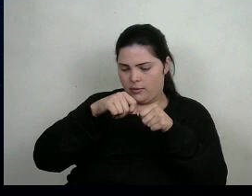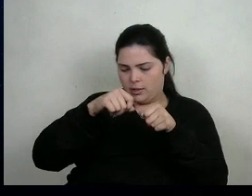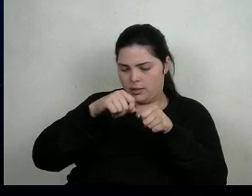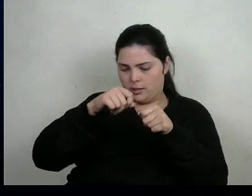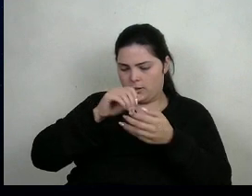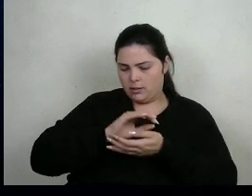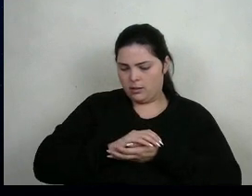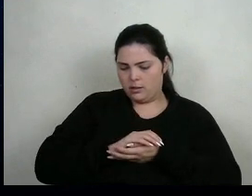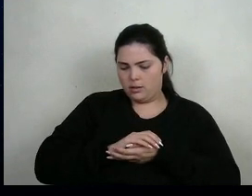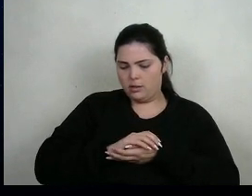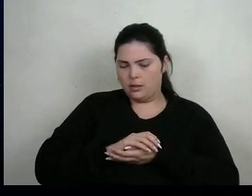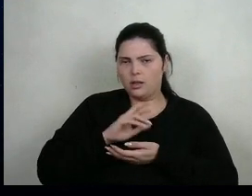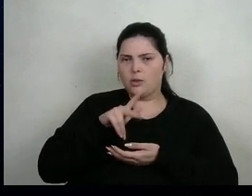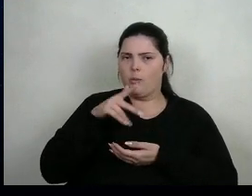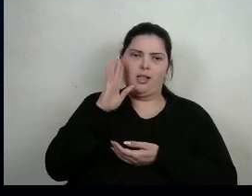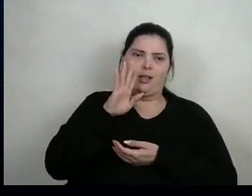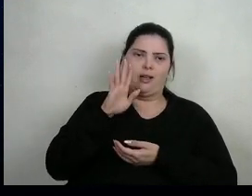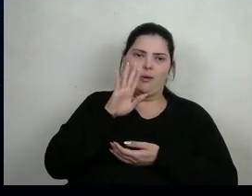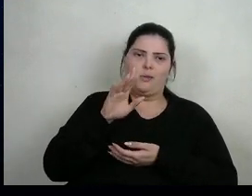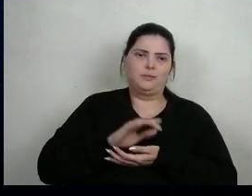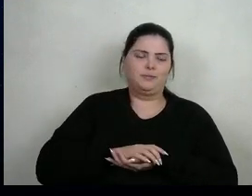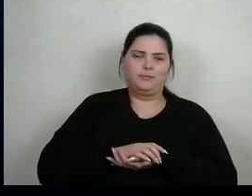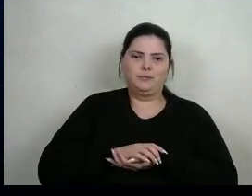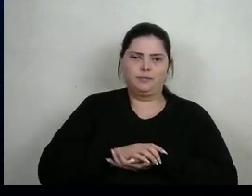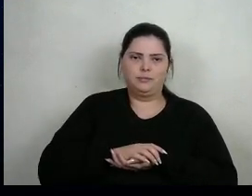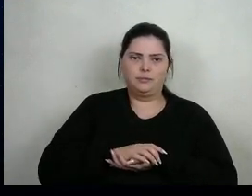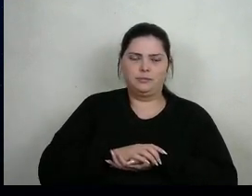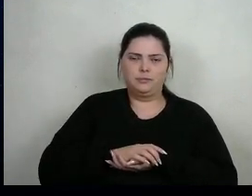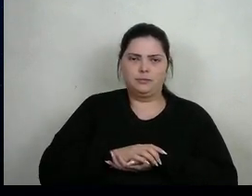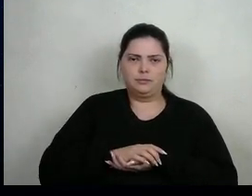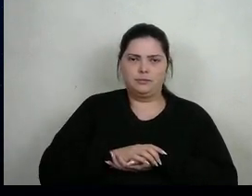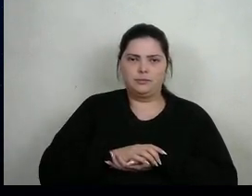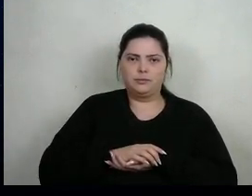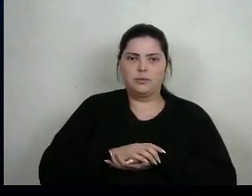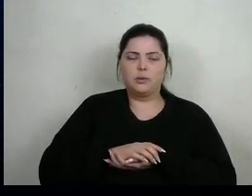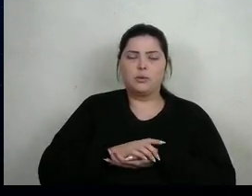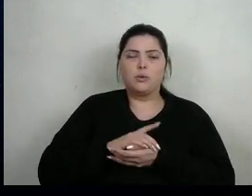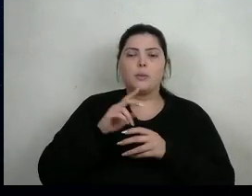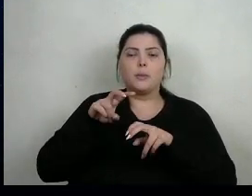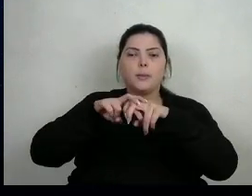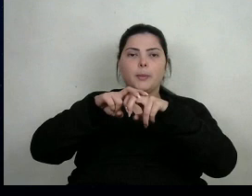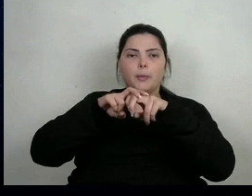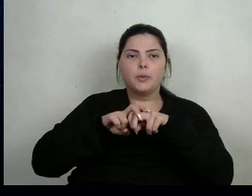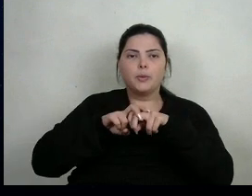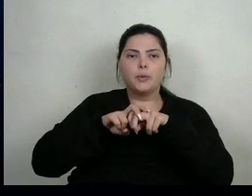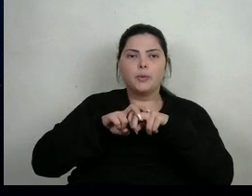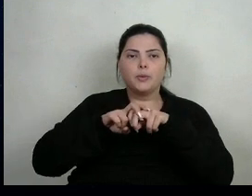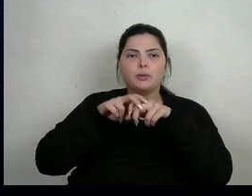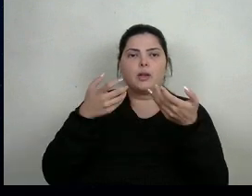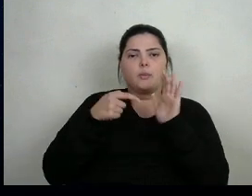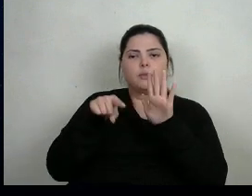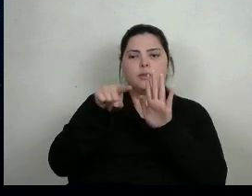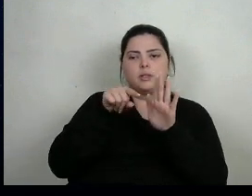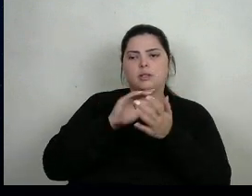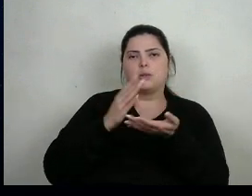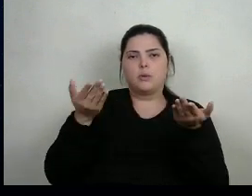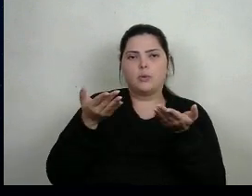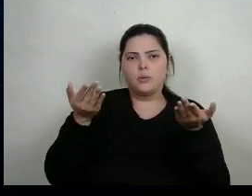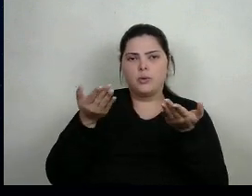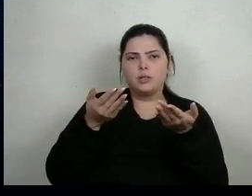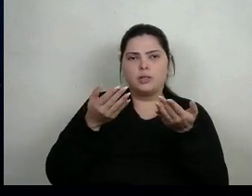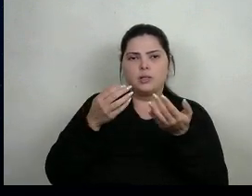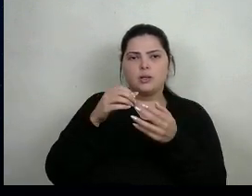não é uma direção legal é exatamente por isso que eu queria conversar aqui com vocês hoje sobre o